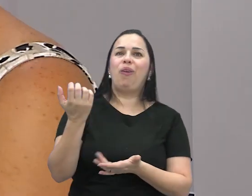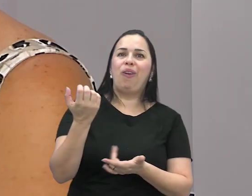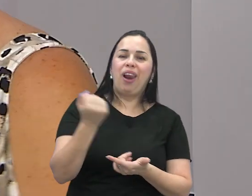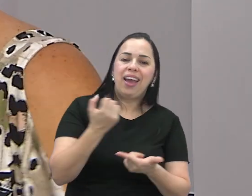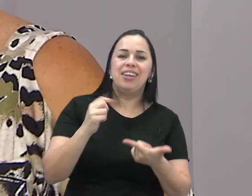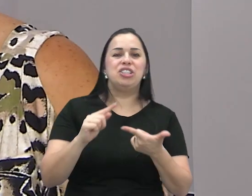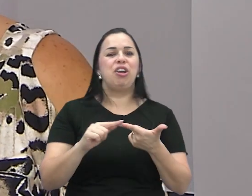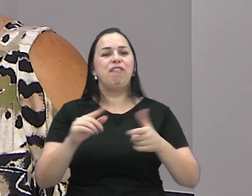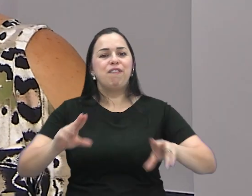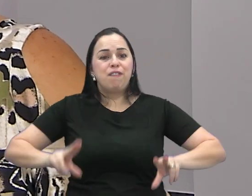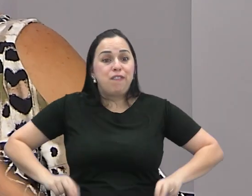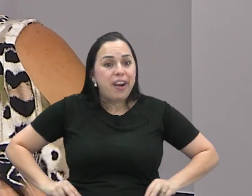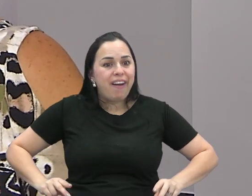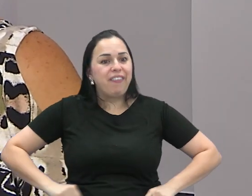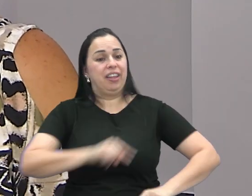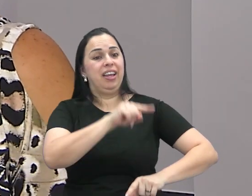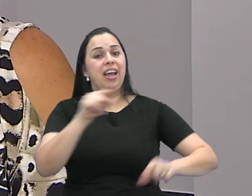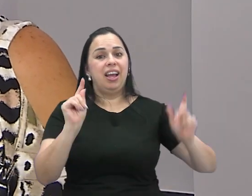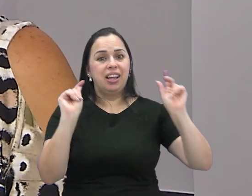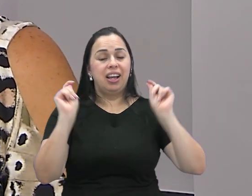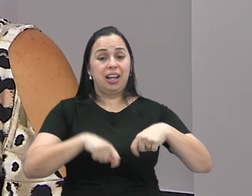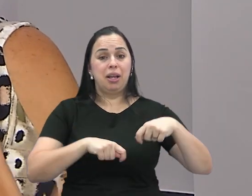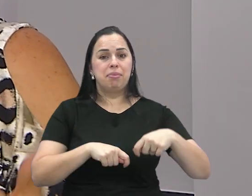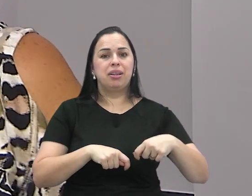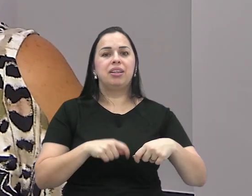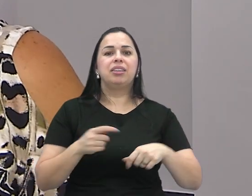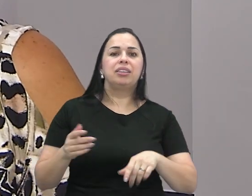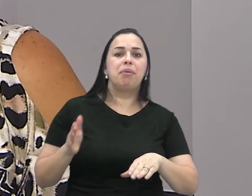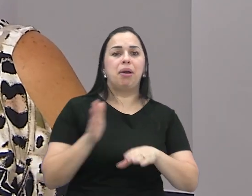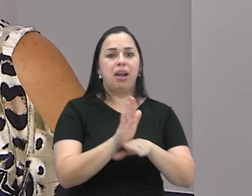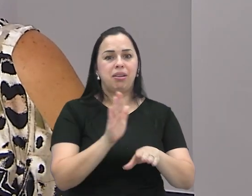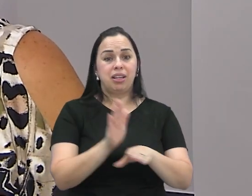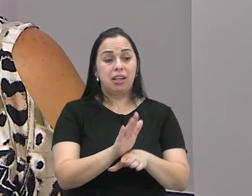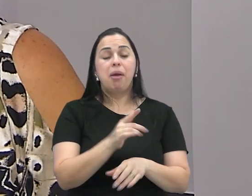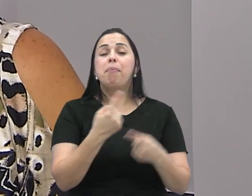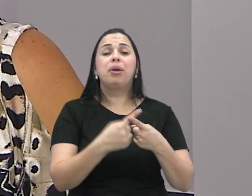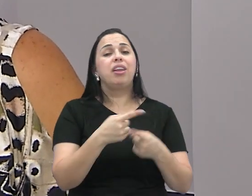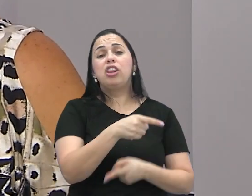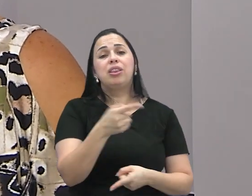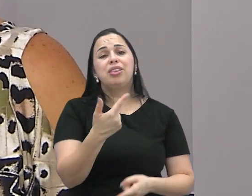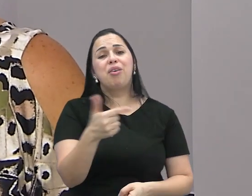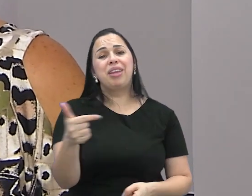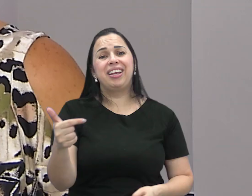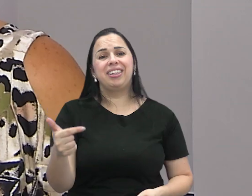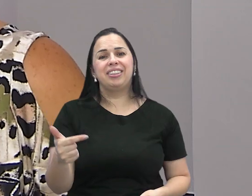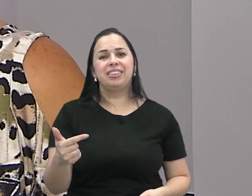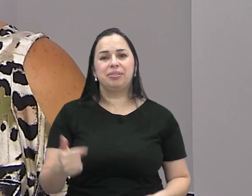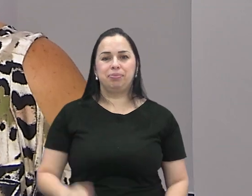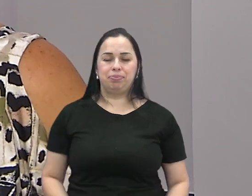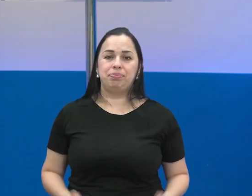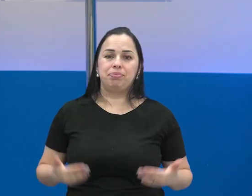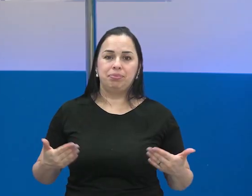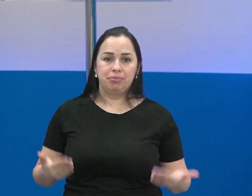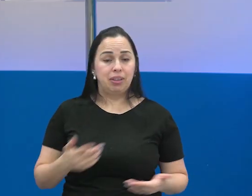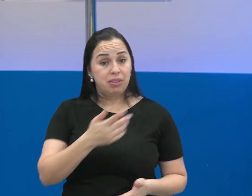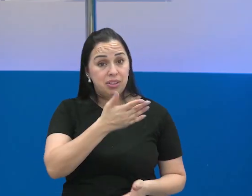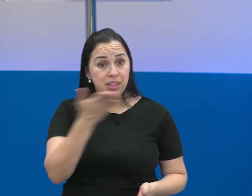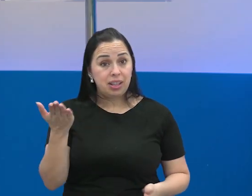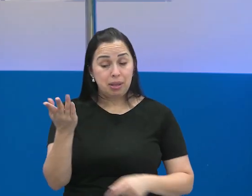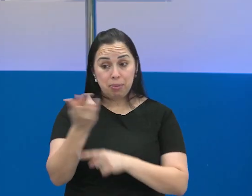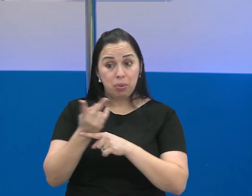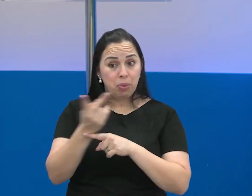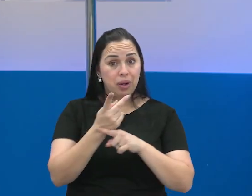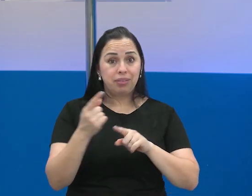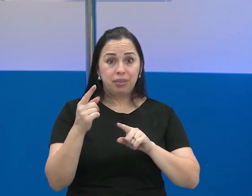é fralda, todo esse trabalho que auxilia a pessoa que não tem, é importantíssimo. Está em busca